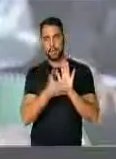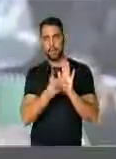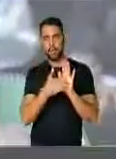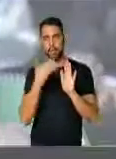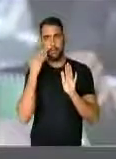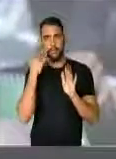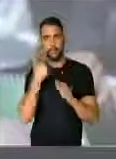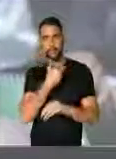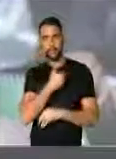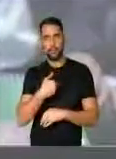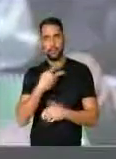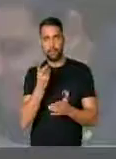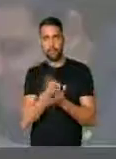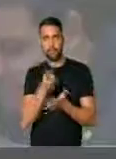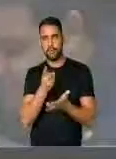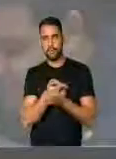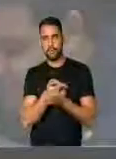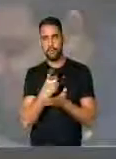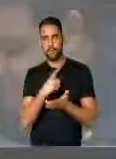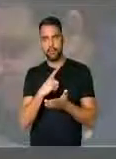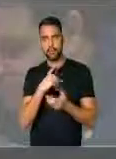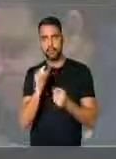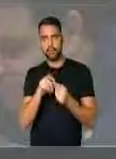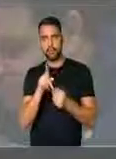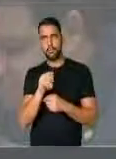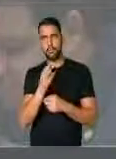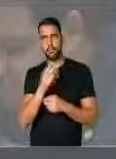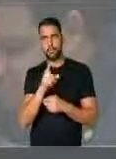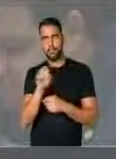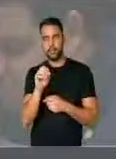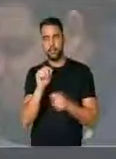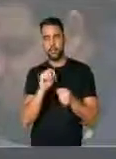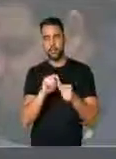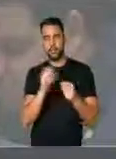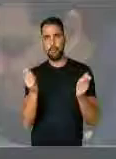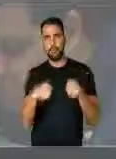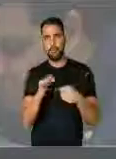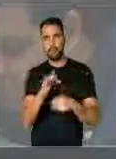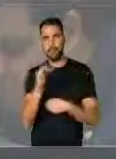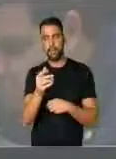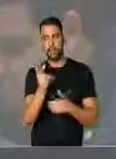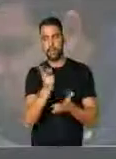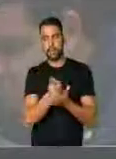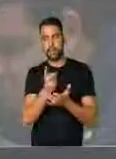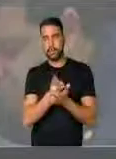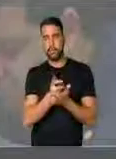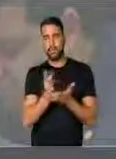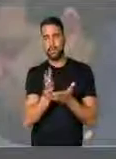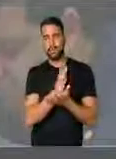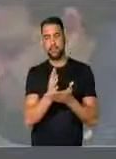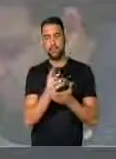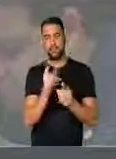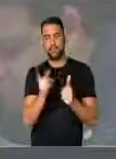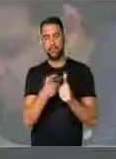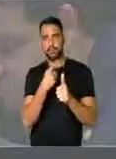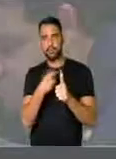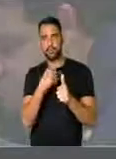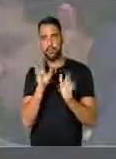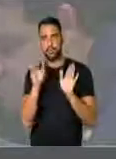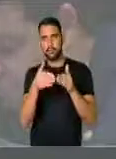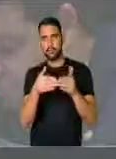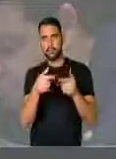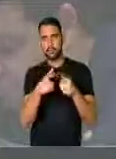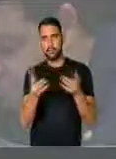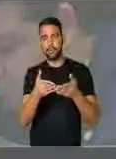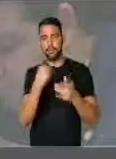que o Banco Público continua tendo a sua preferência e que ele poderá sempre ser o primeiro